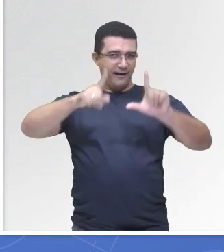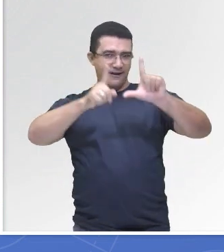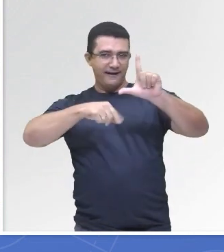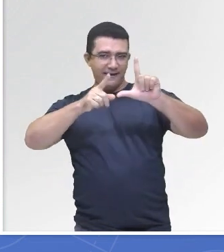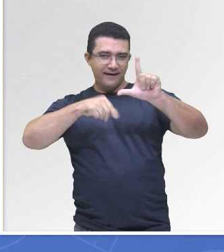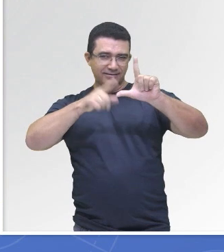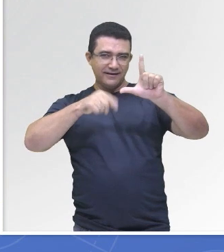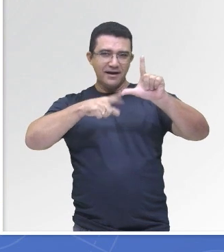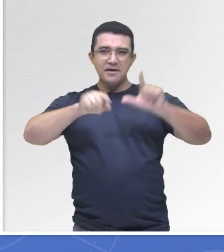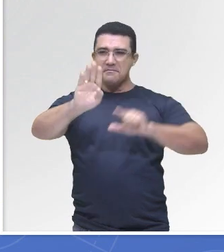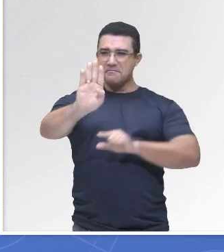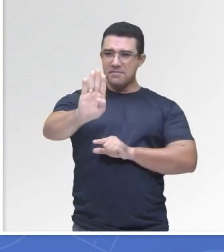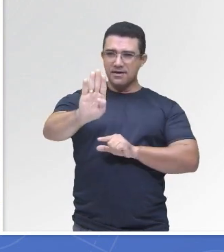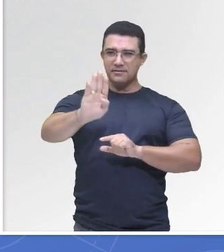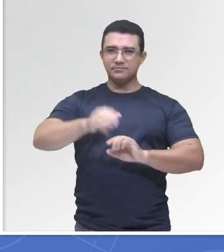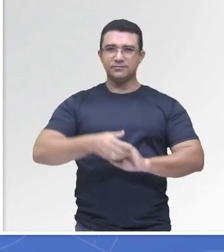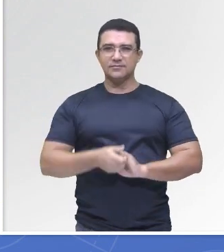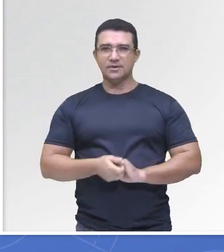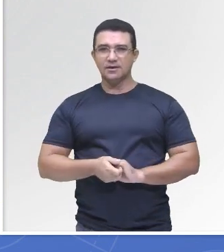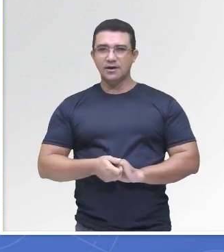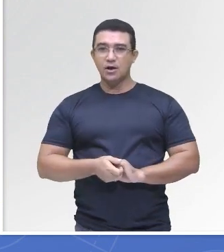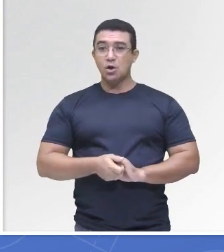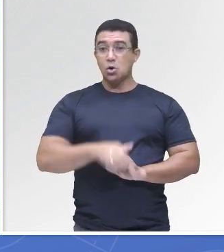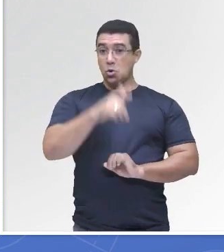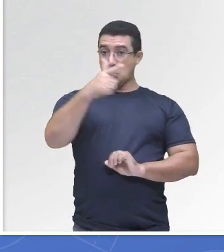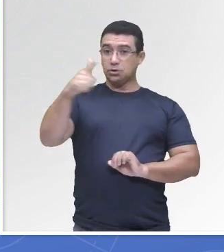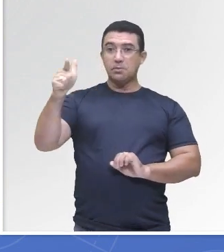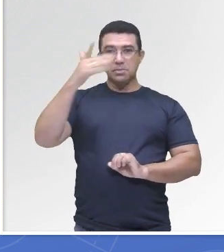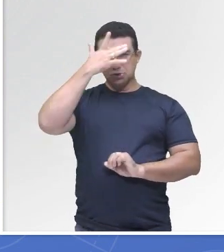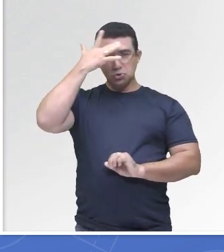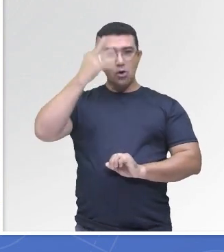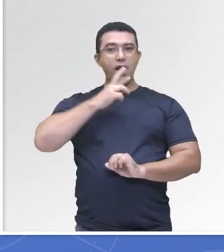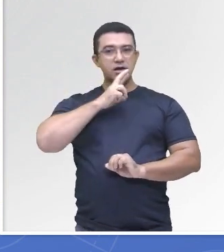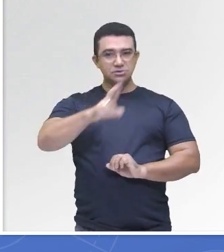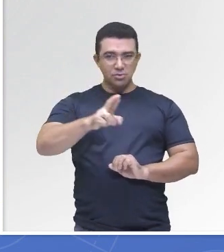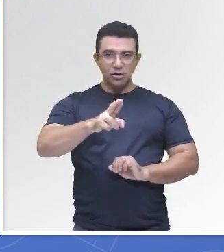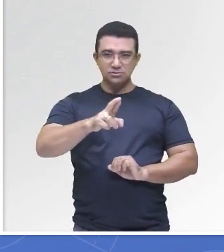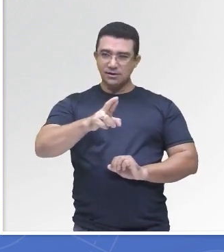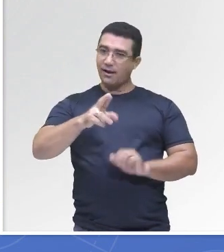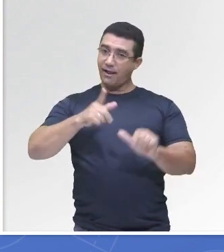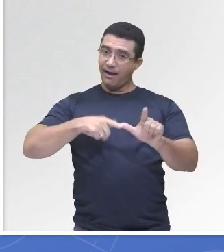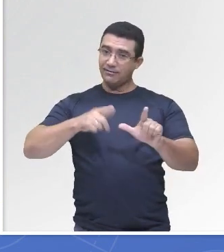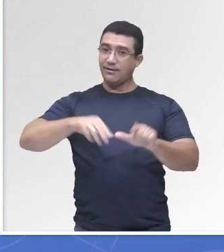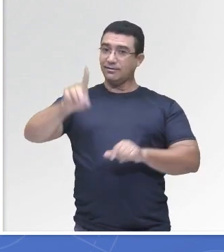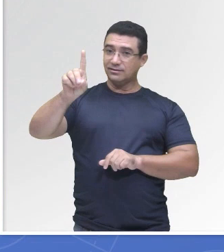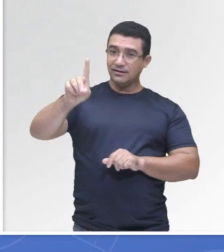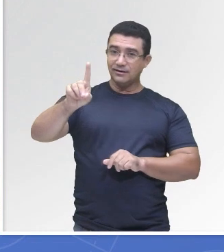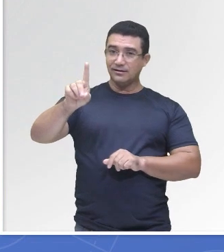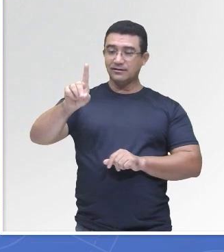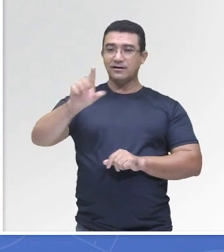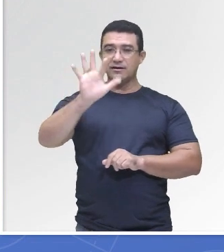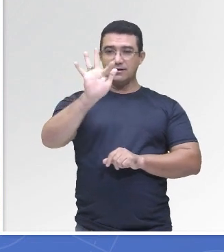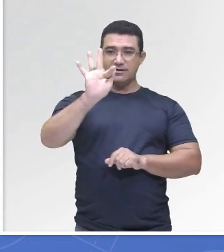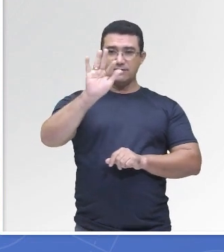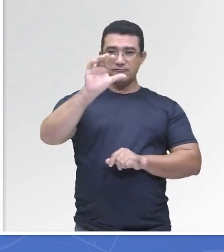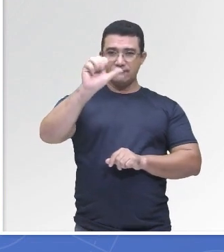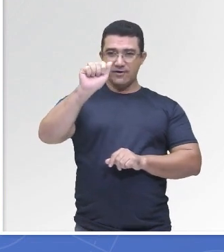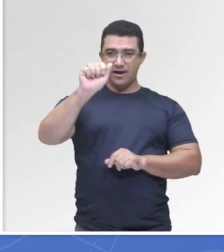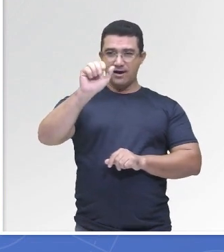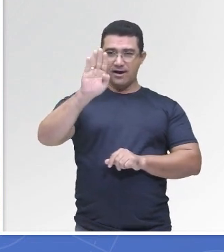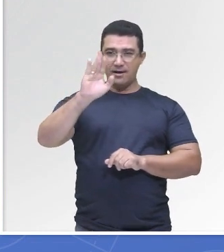B. E alguém colocou D, mas não colocou a questão. Fabiane disse ali,